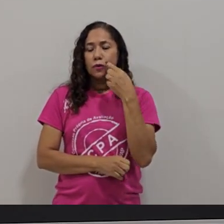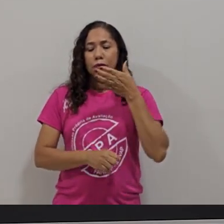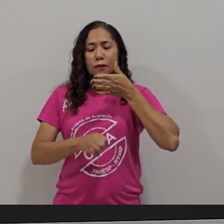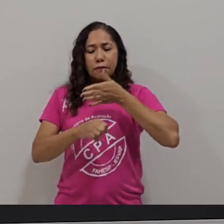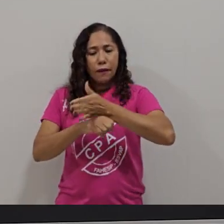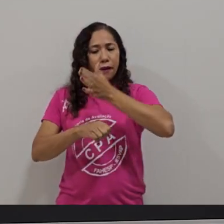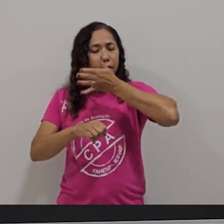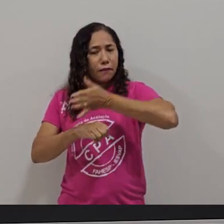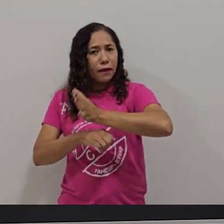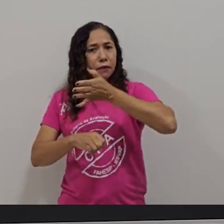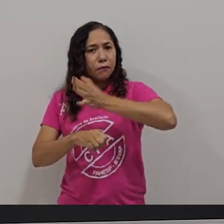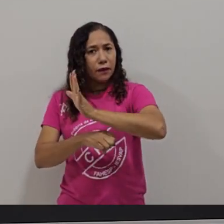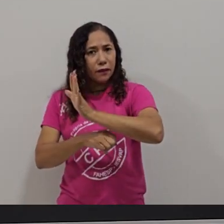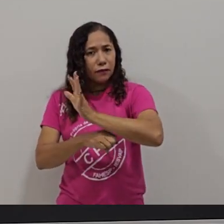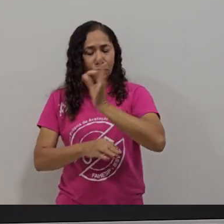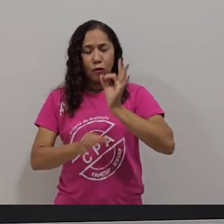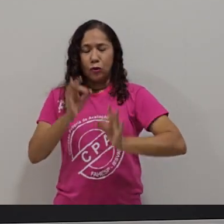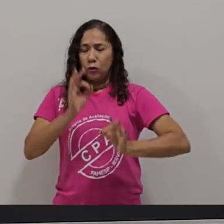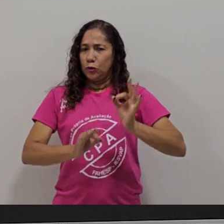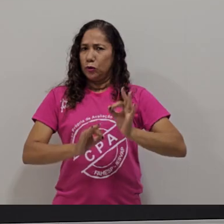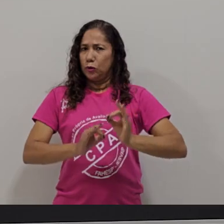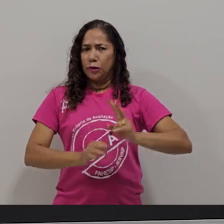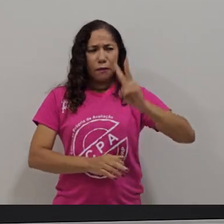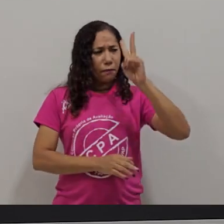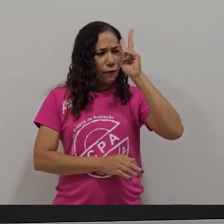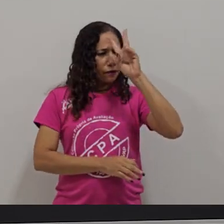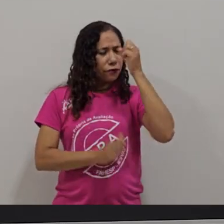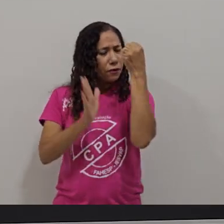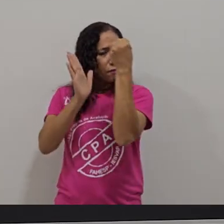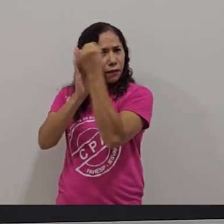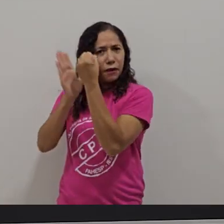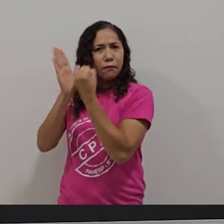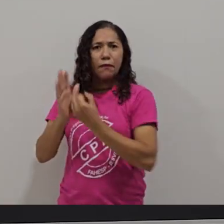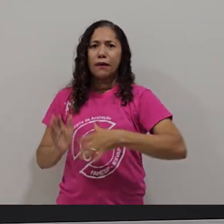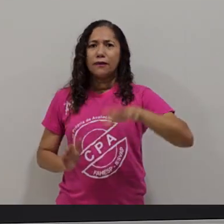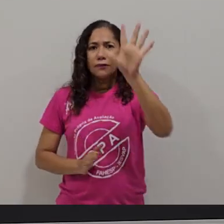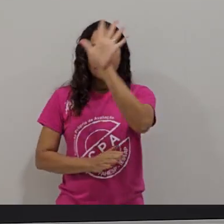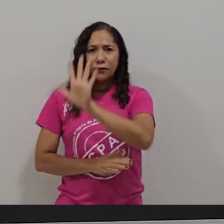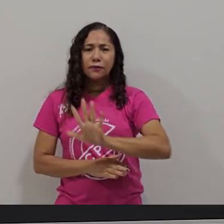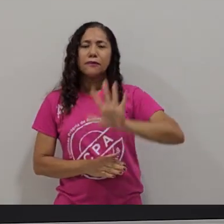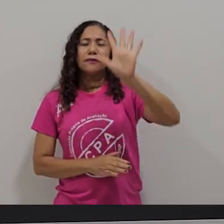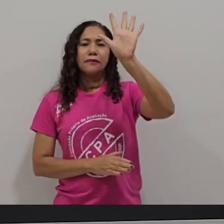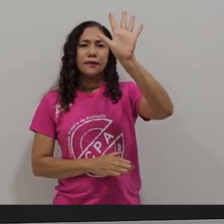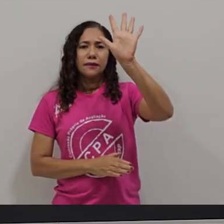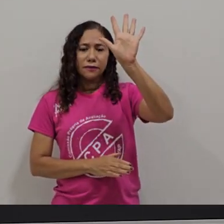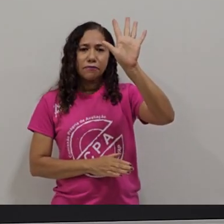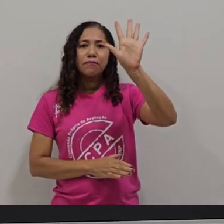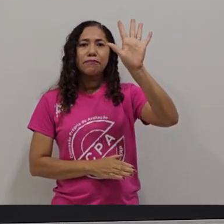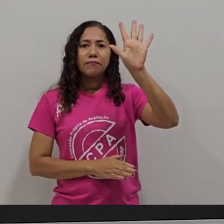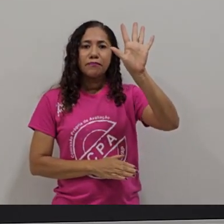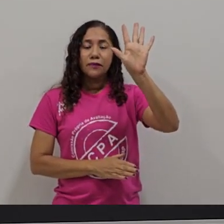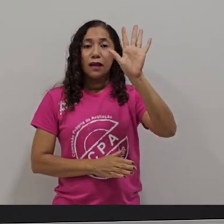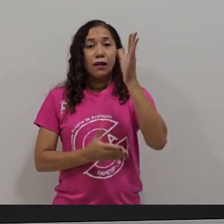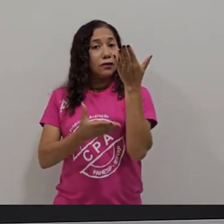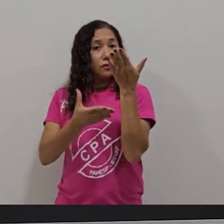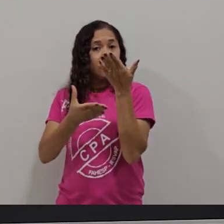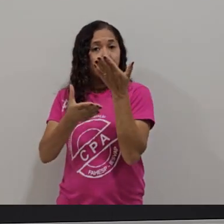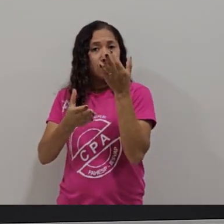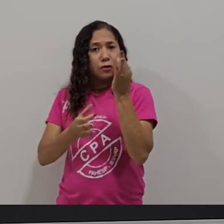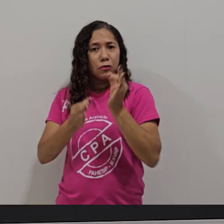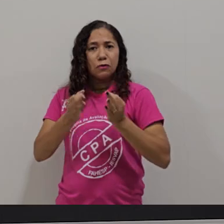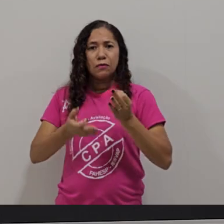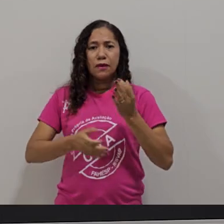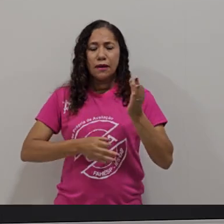participaram, né? Foi um julgamento assim histórico para o Brasil, mas a gente está falando de um processo que